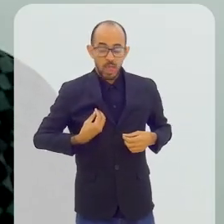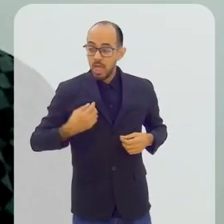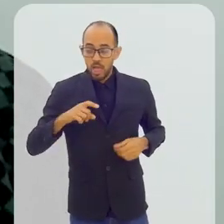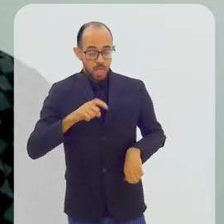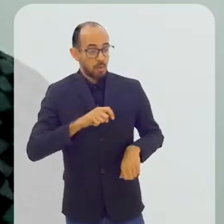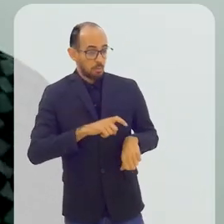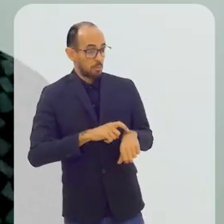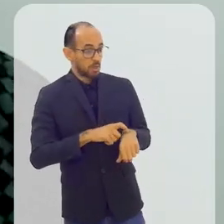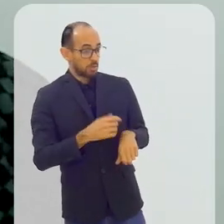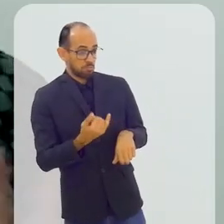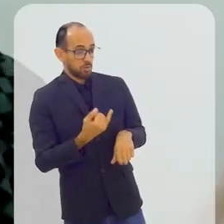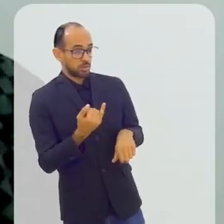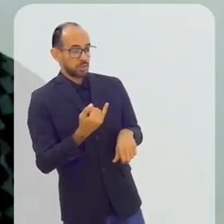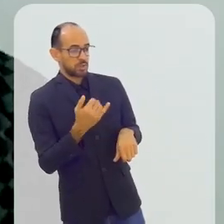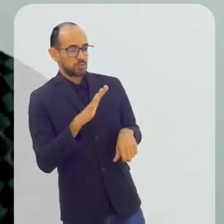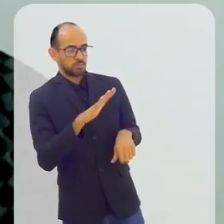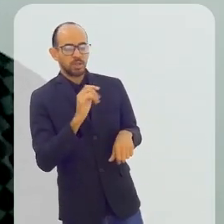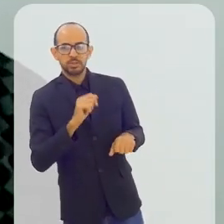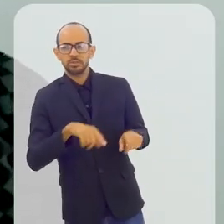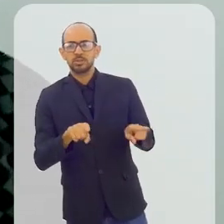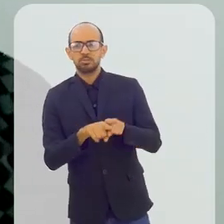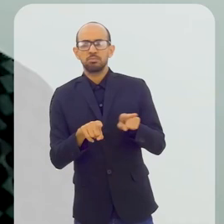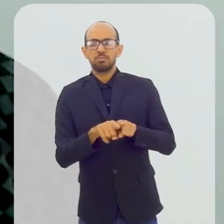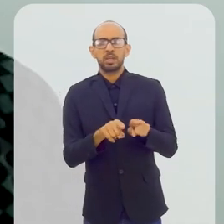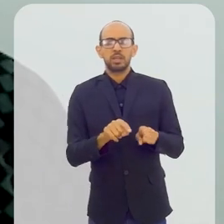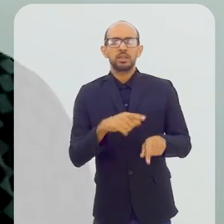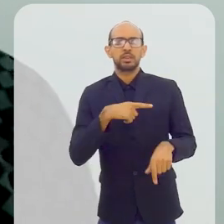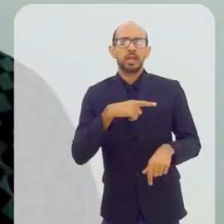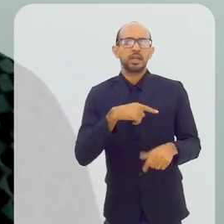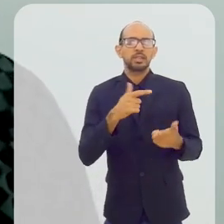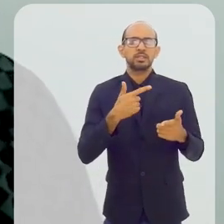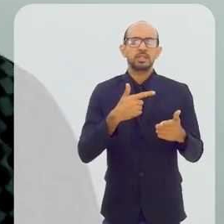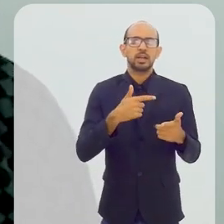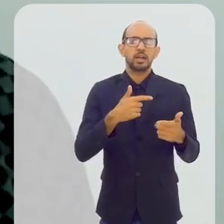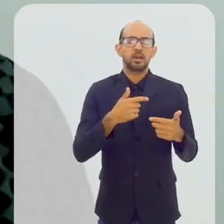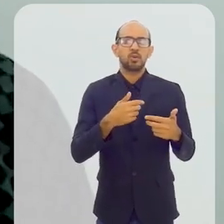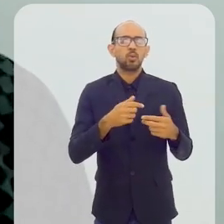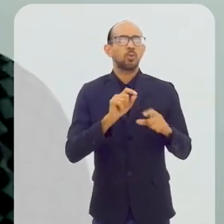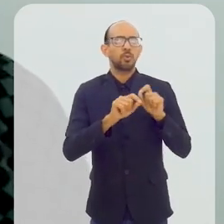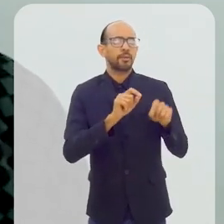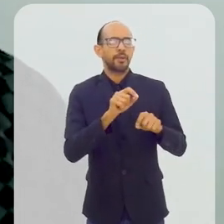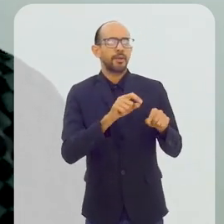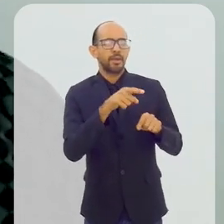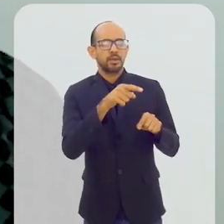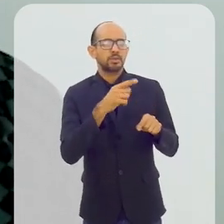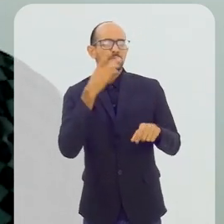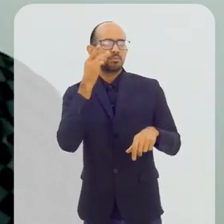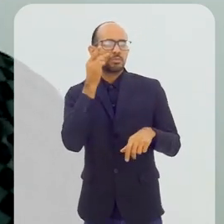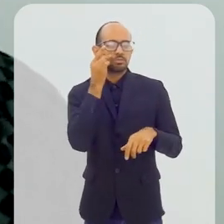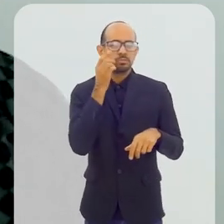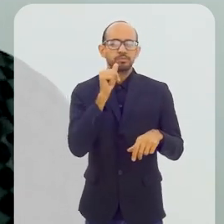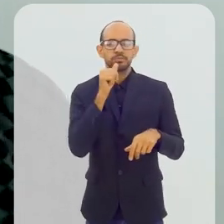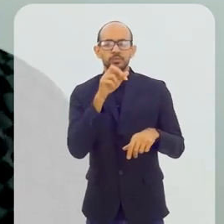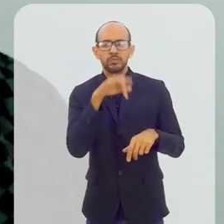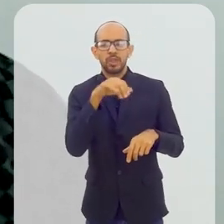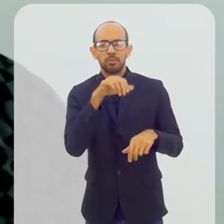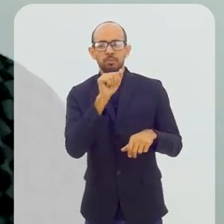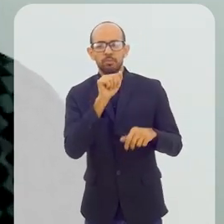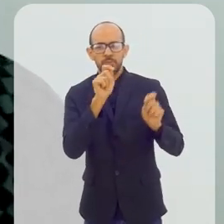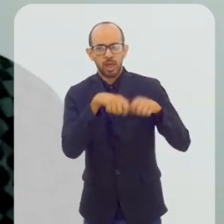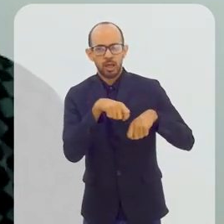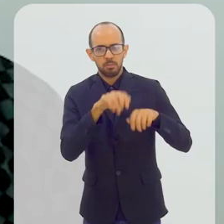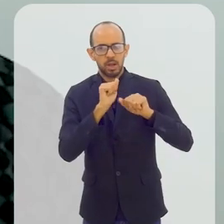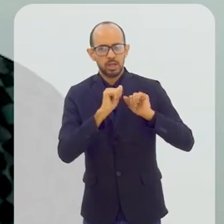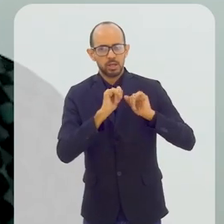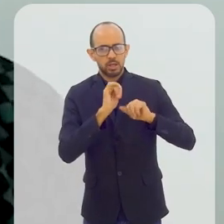ponto importante aí de encontro, mas também tem a questão presencial. Como é que é feita essa identificação, né, de agentes que podem ajudar